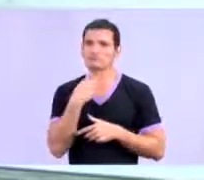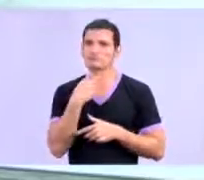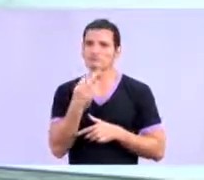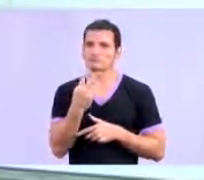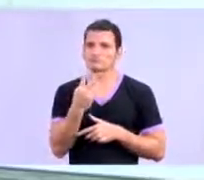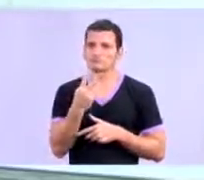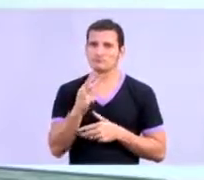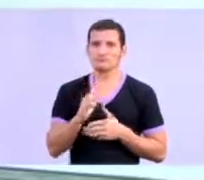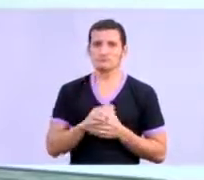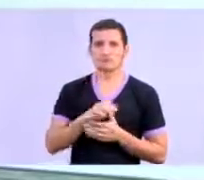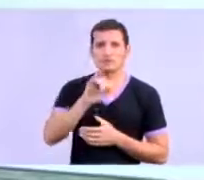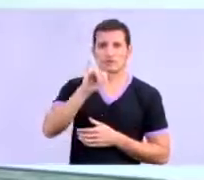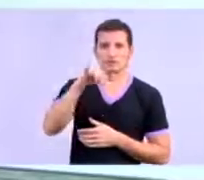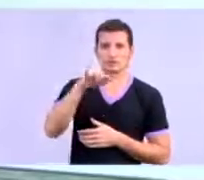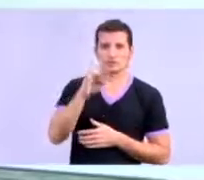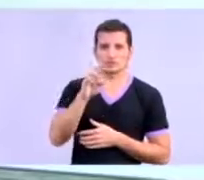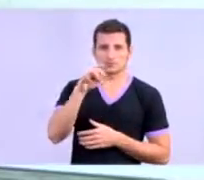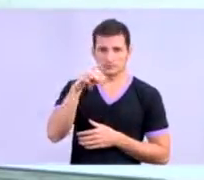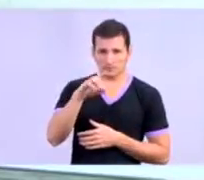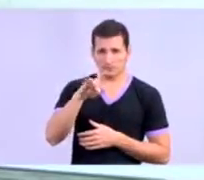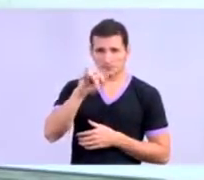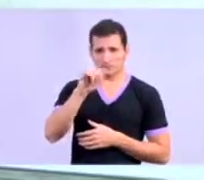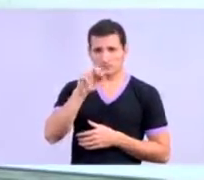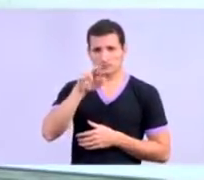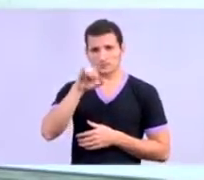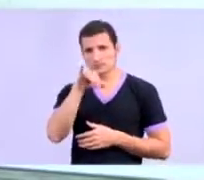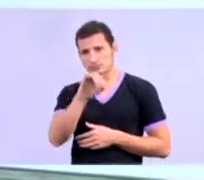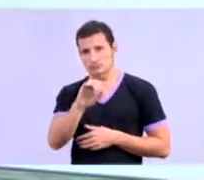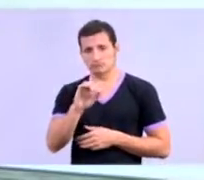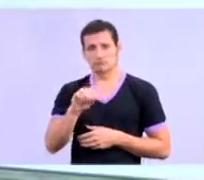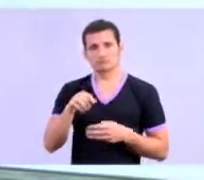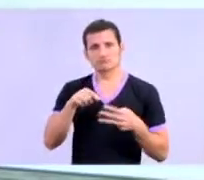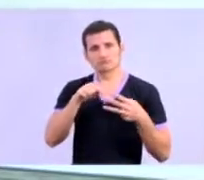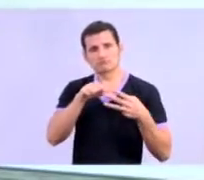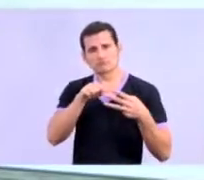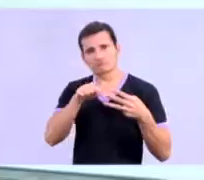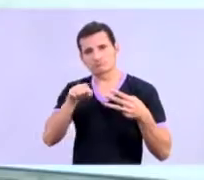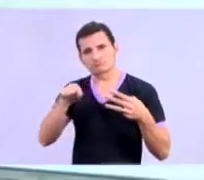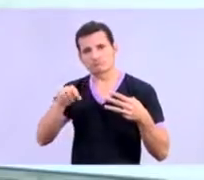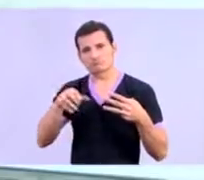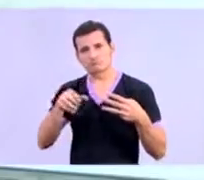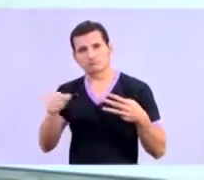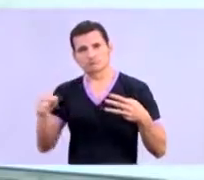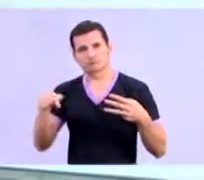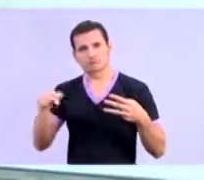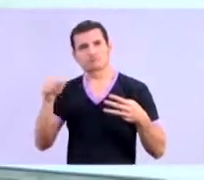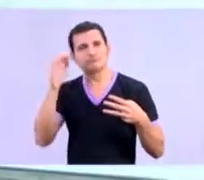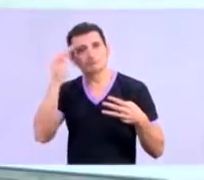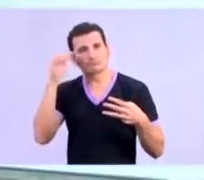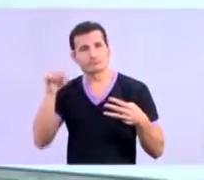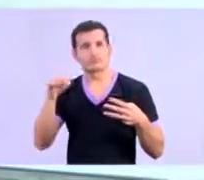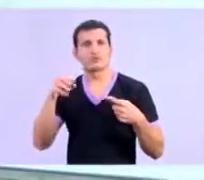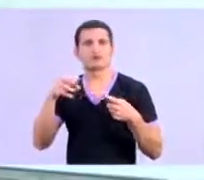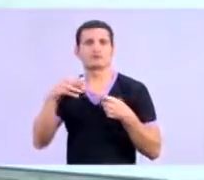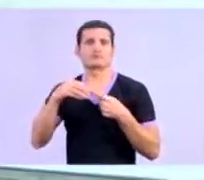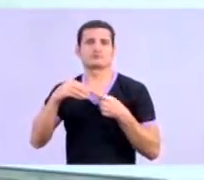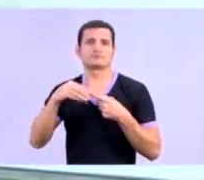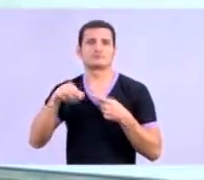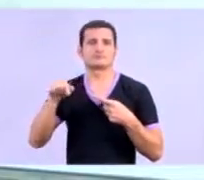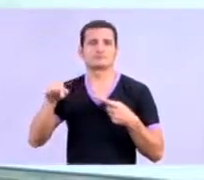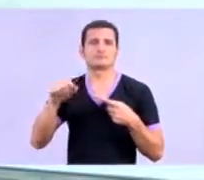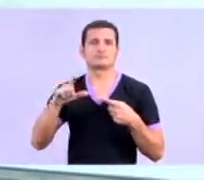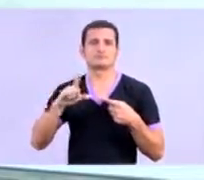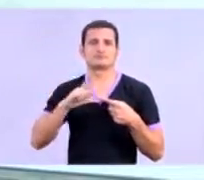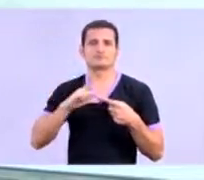dispositivo intermediário ele vai pegar e vai poder entender que aquela comunicação é prioritária. Ela vai ter sinalizadores